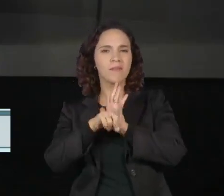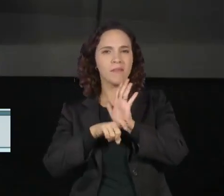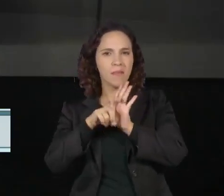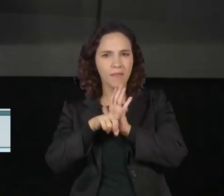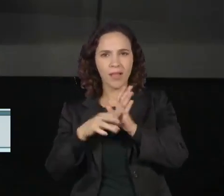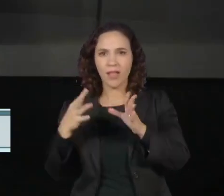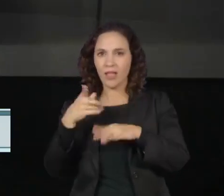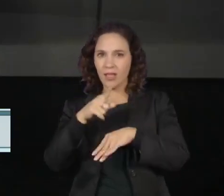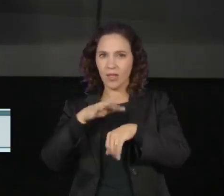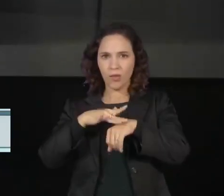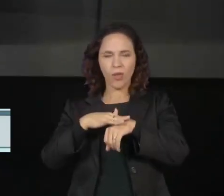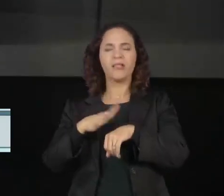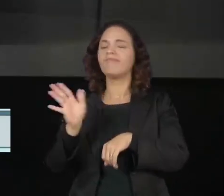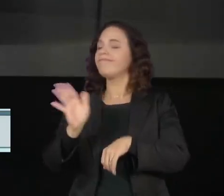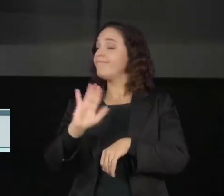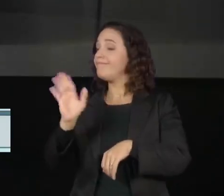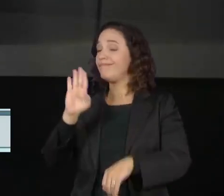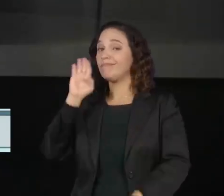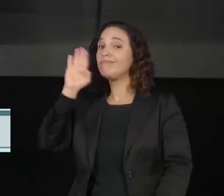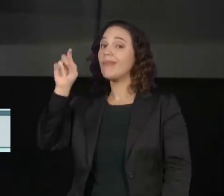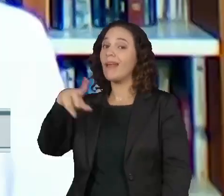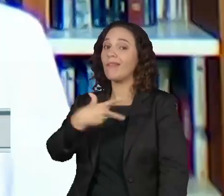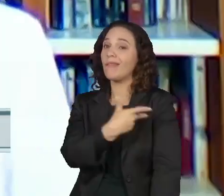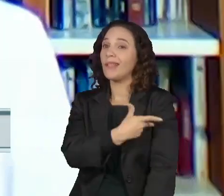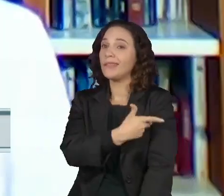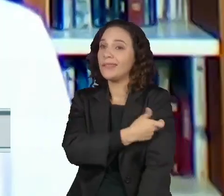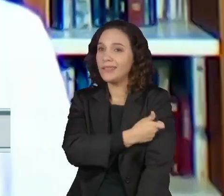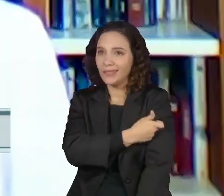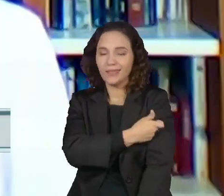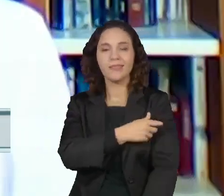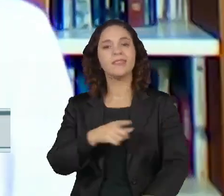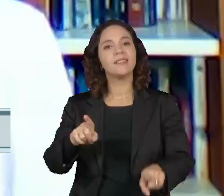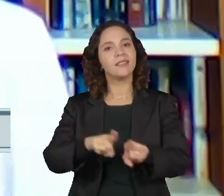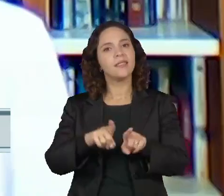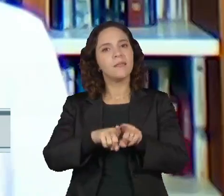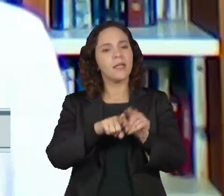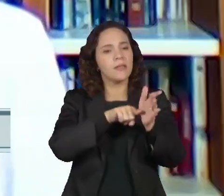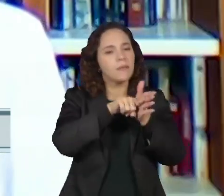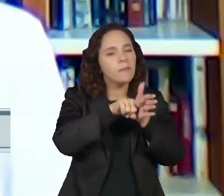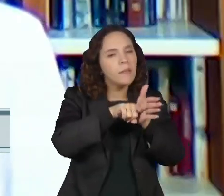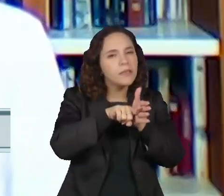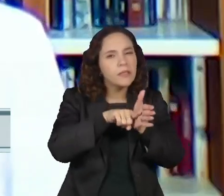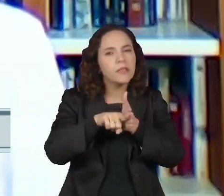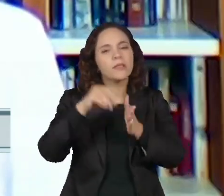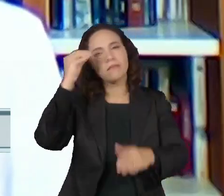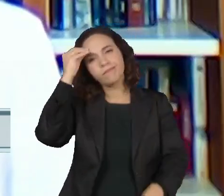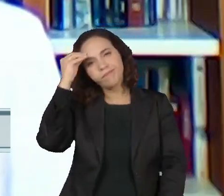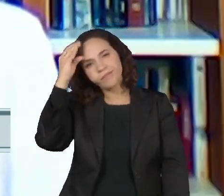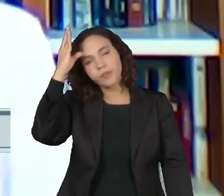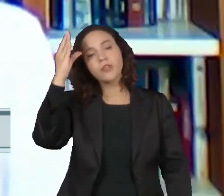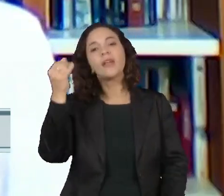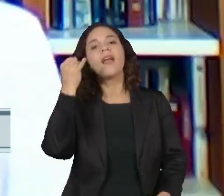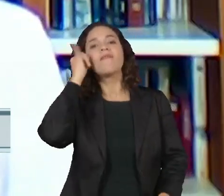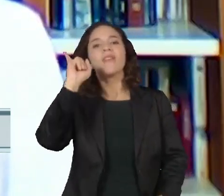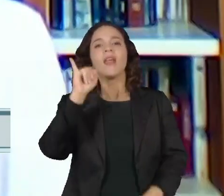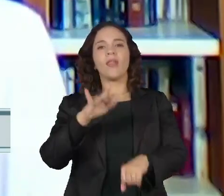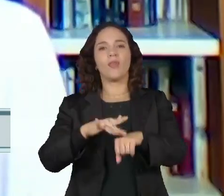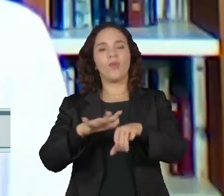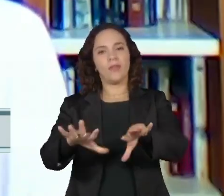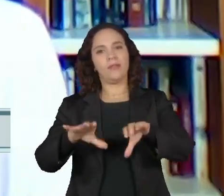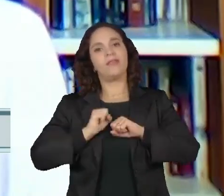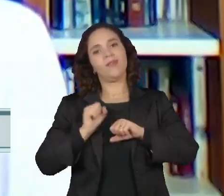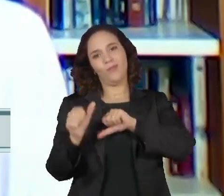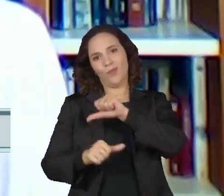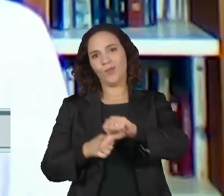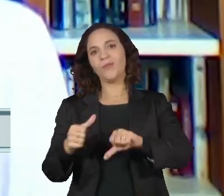Na verdade, não. Foram as vacinas e o conhecimento de como prevenir as doenças que mudou. Se a gente